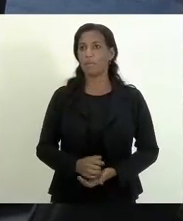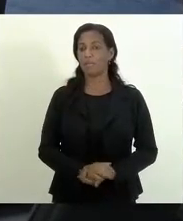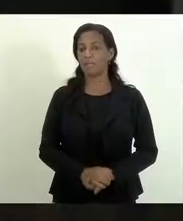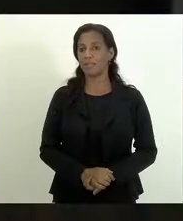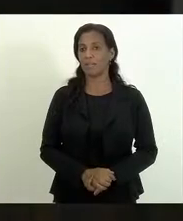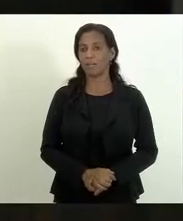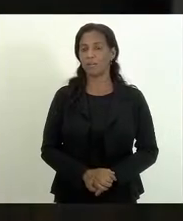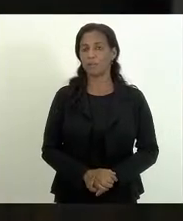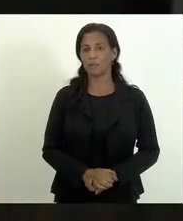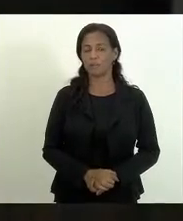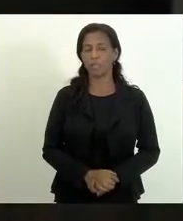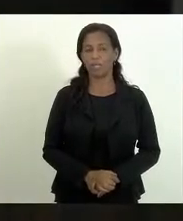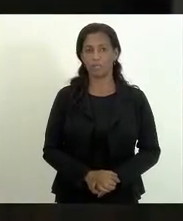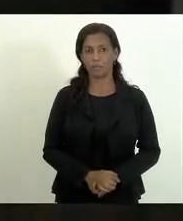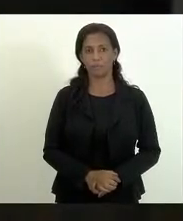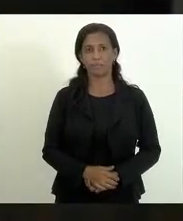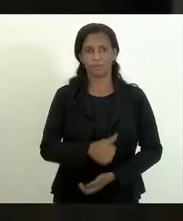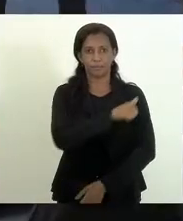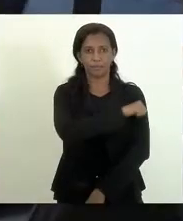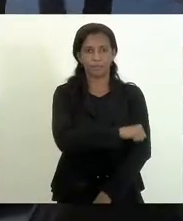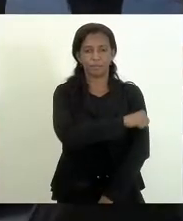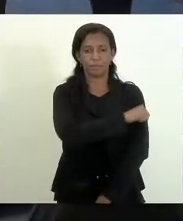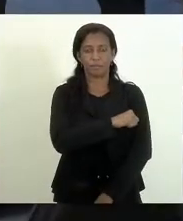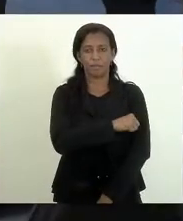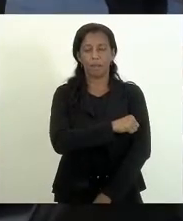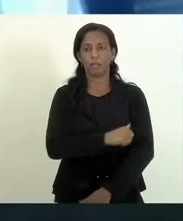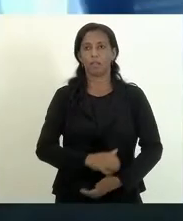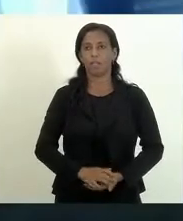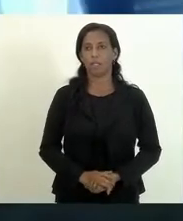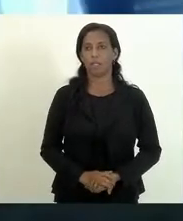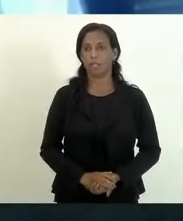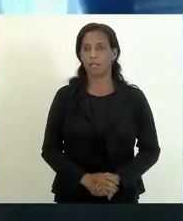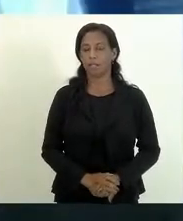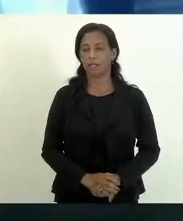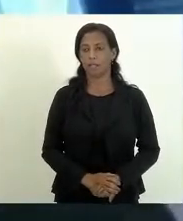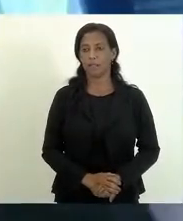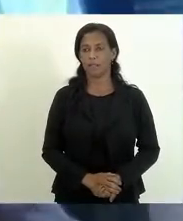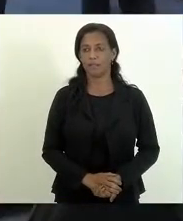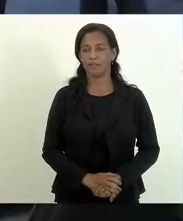Deputada enfermeira Rejane. Boa tarde, presidente rubro-negro.